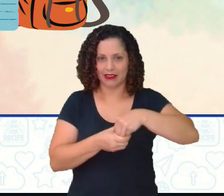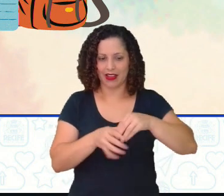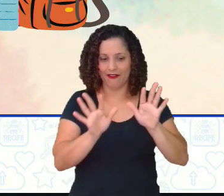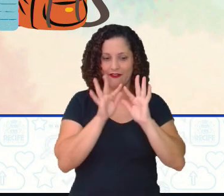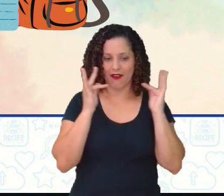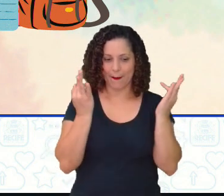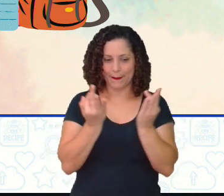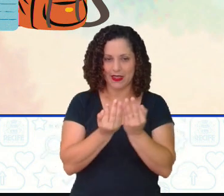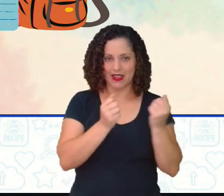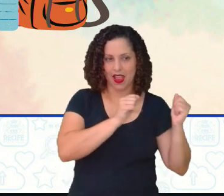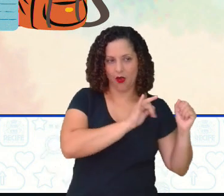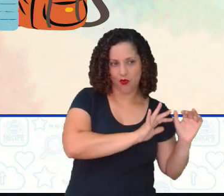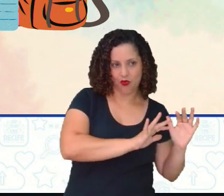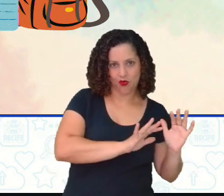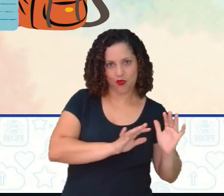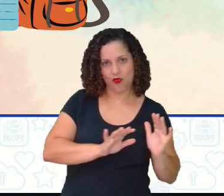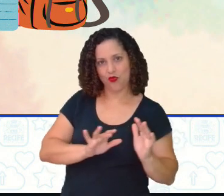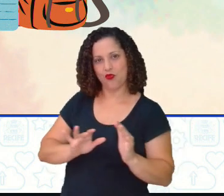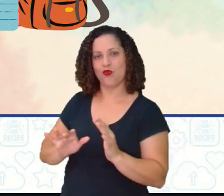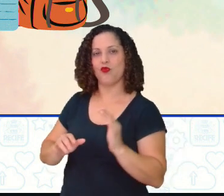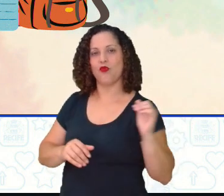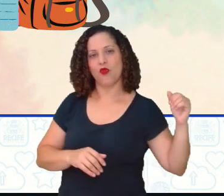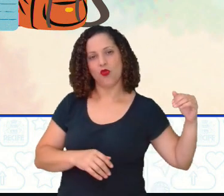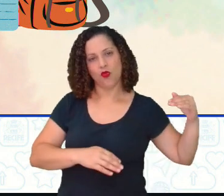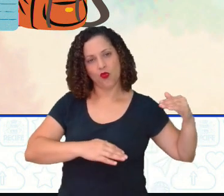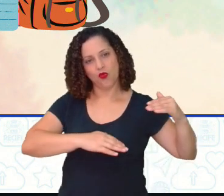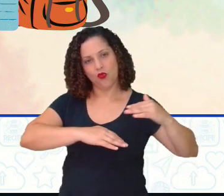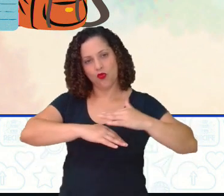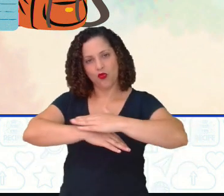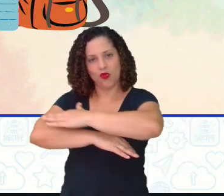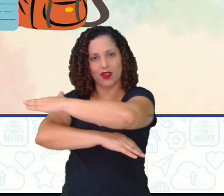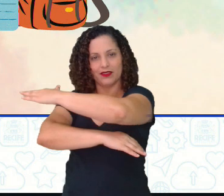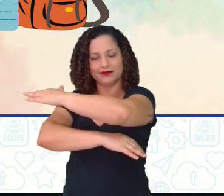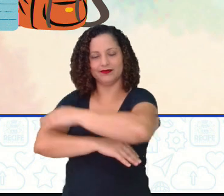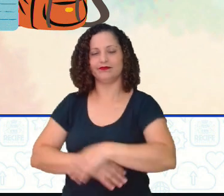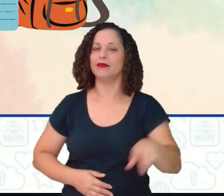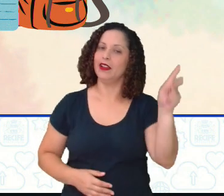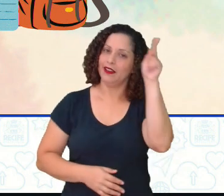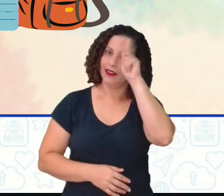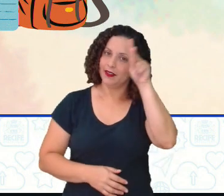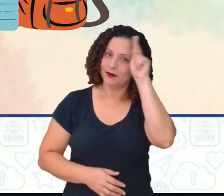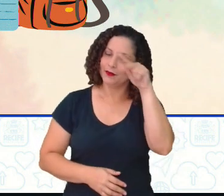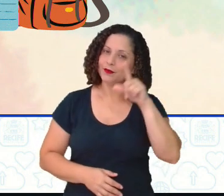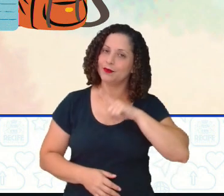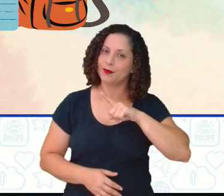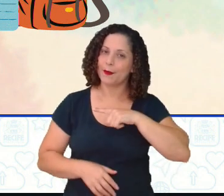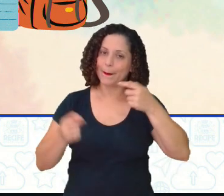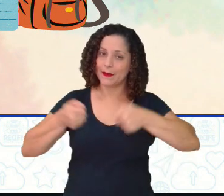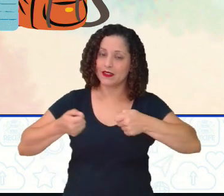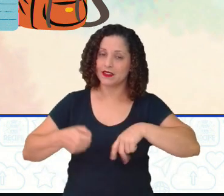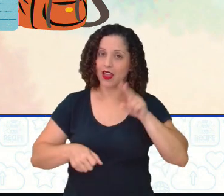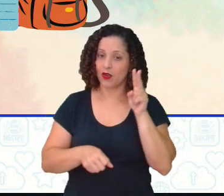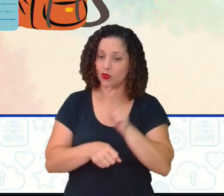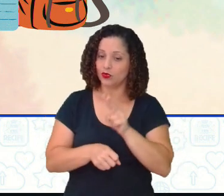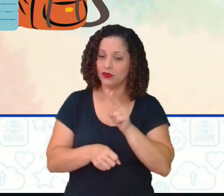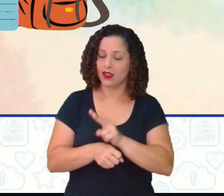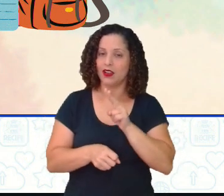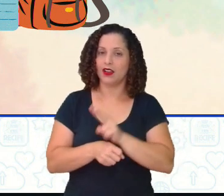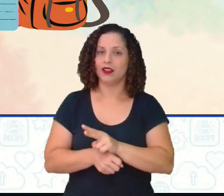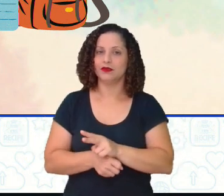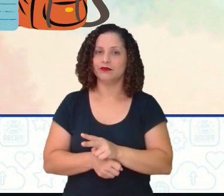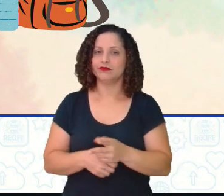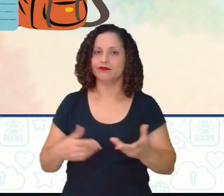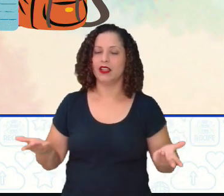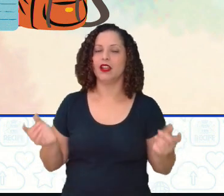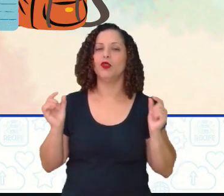aí o grupo lá da escola, né? Lembrando que existe alguns cuidados e no finalzinho eu vou dar essas dicas, o que é que